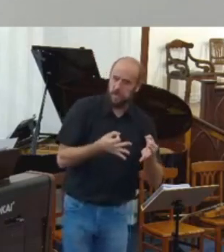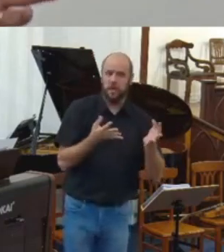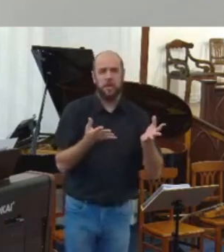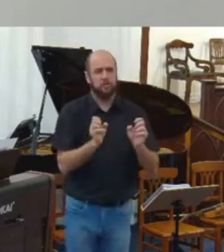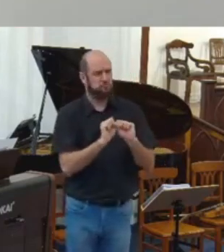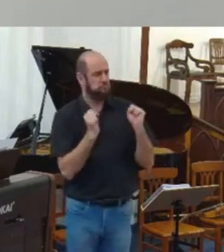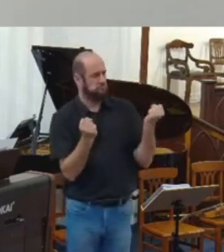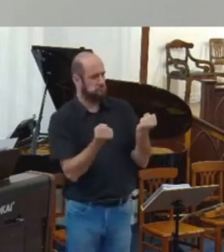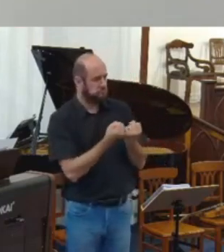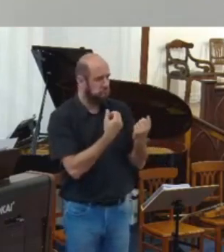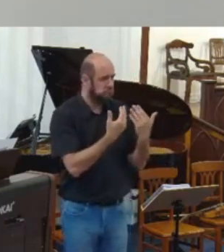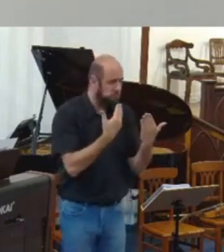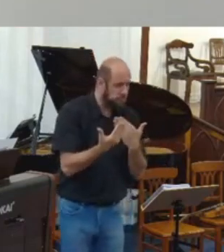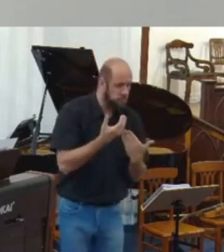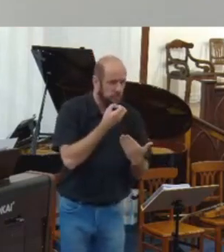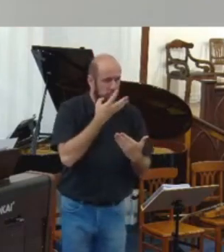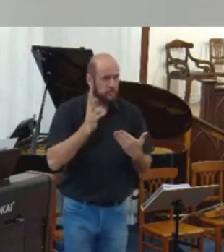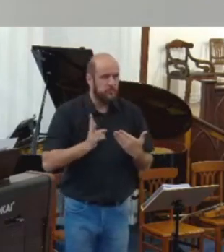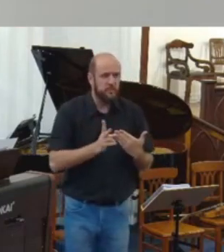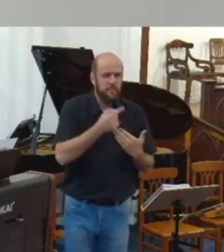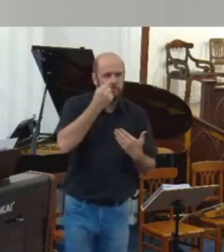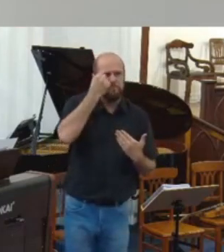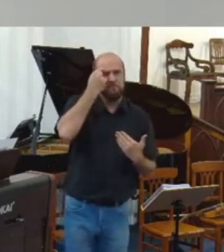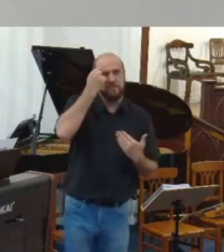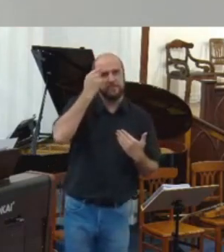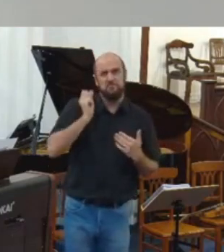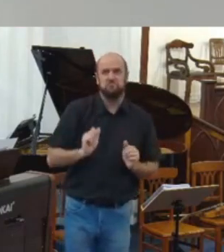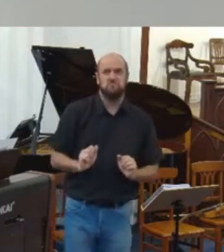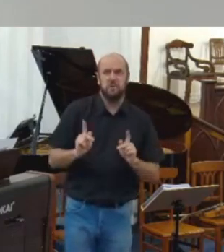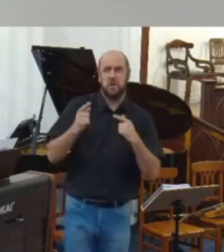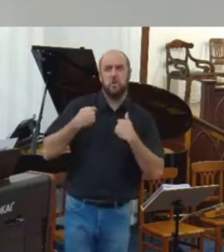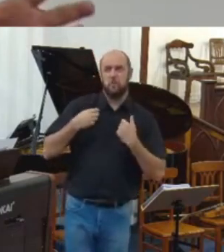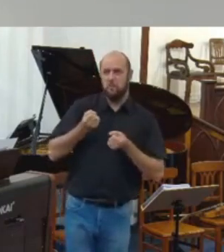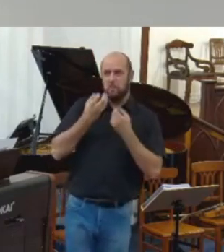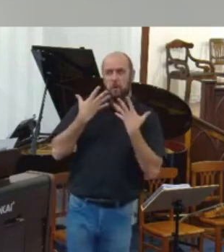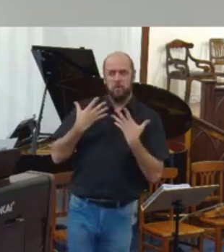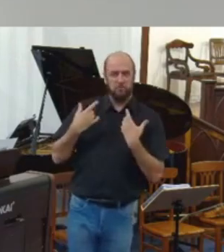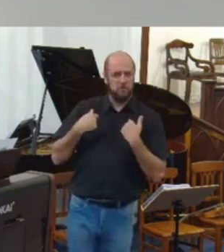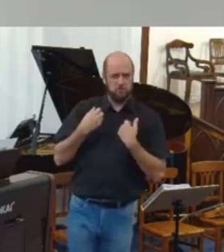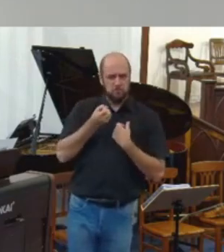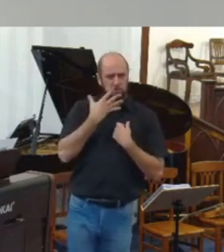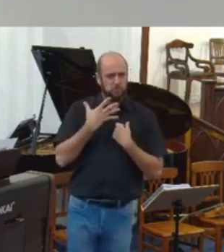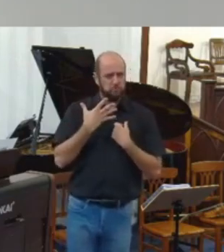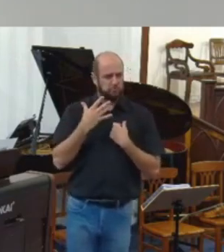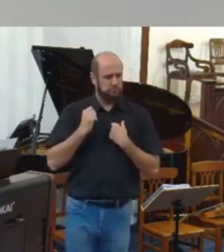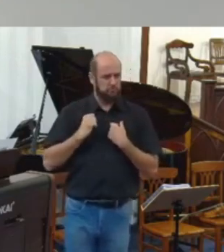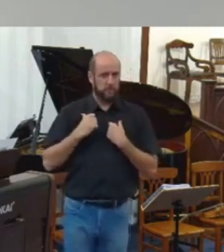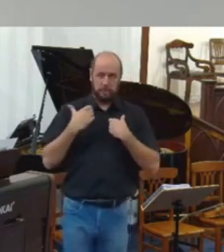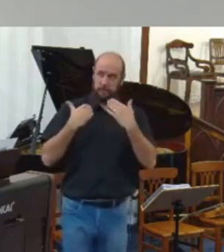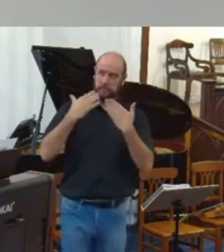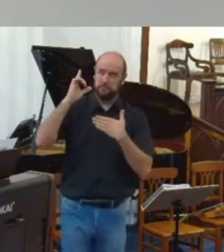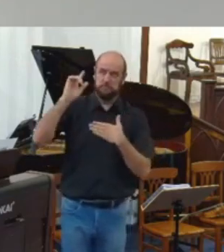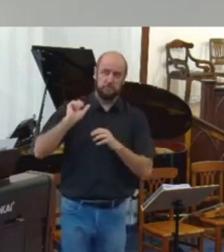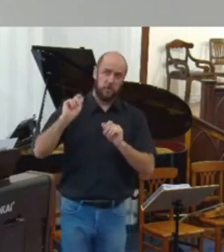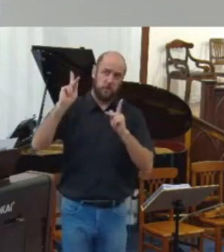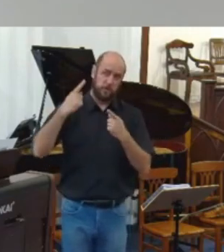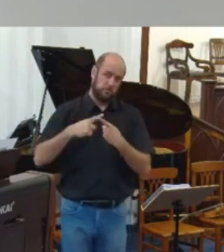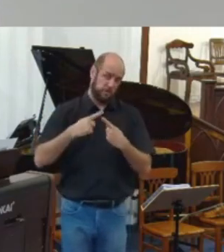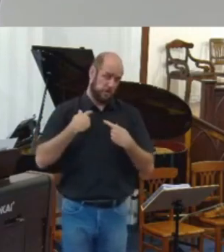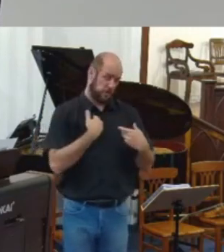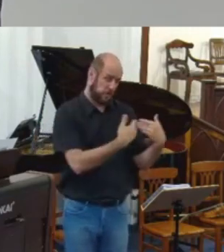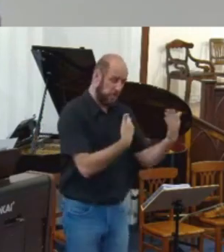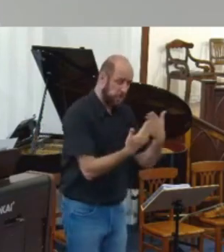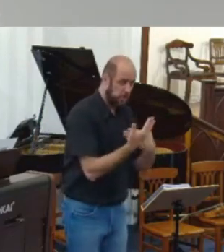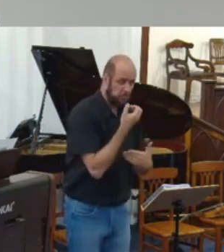relacionamento social, elas tendem a pensar que por causa delas serem essas pessoas, a sua relação com Deus é